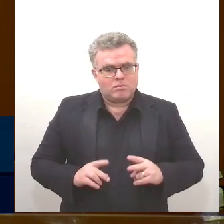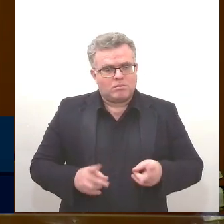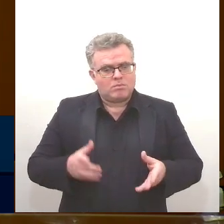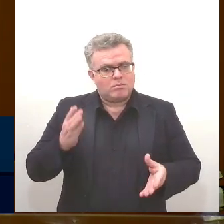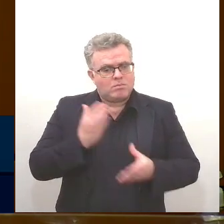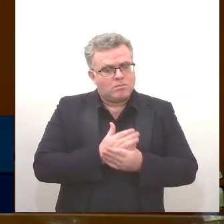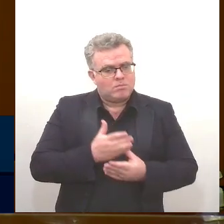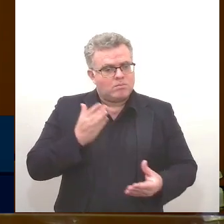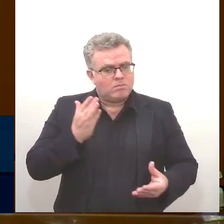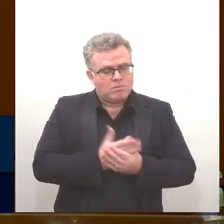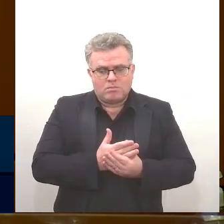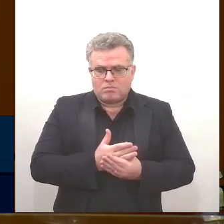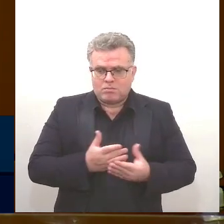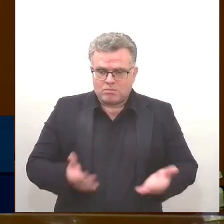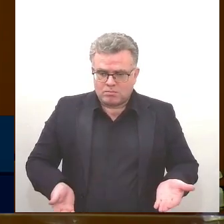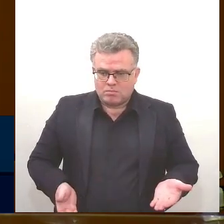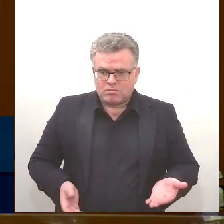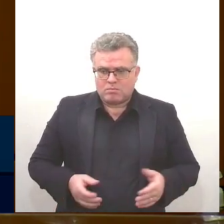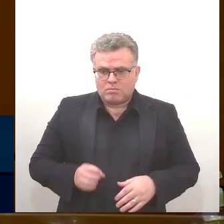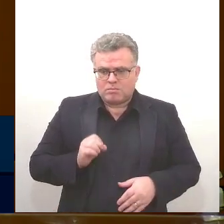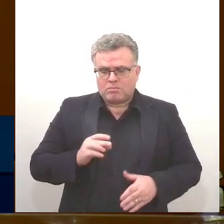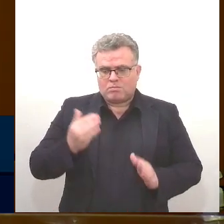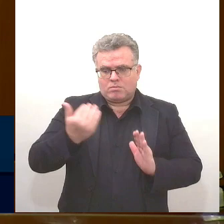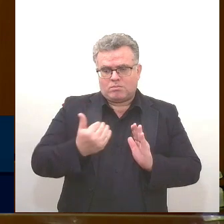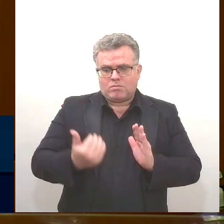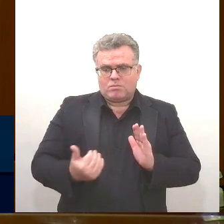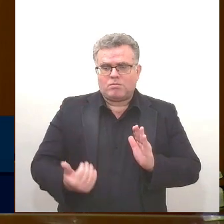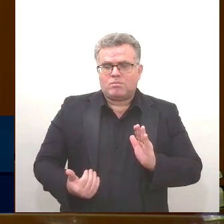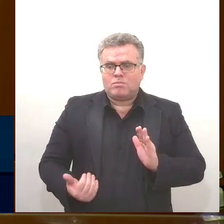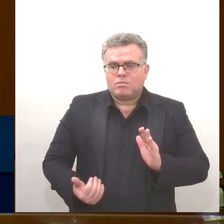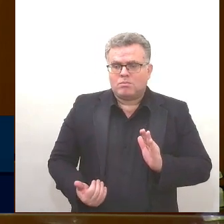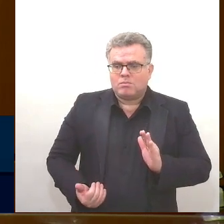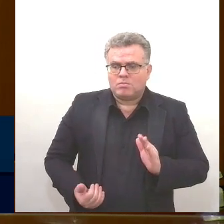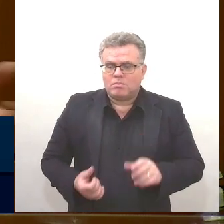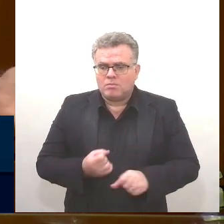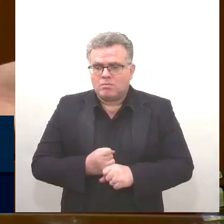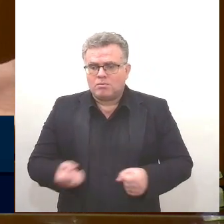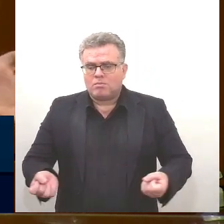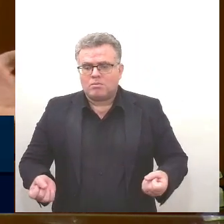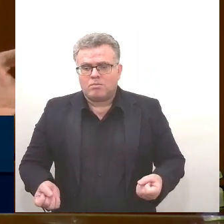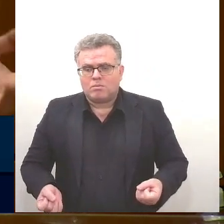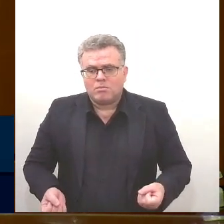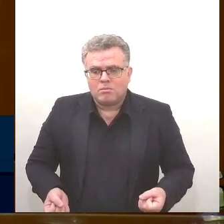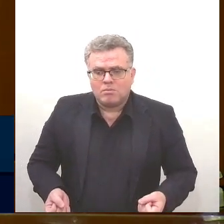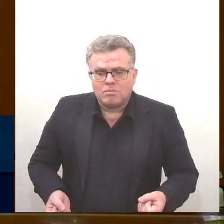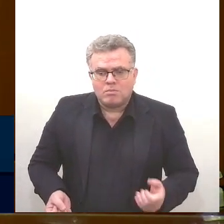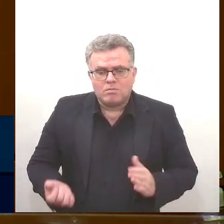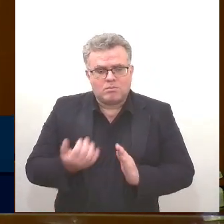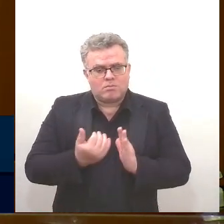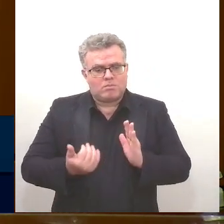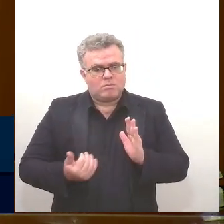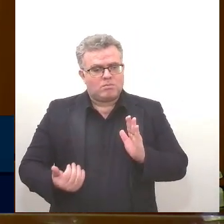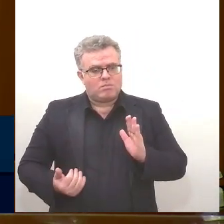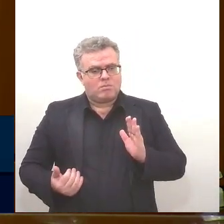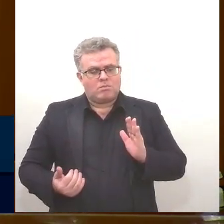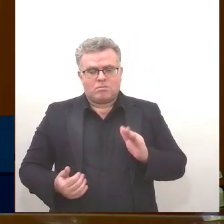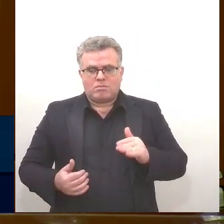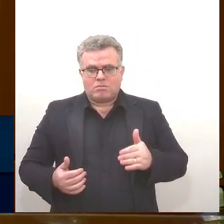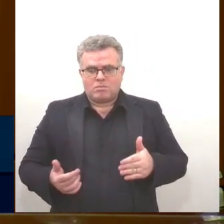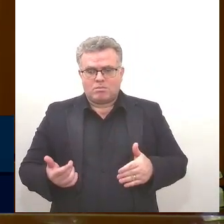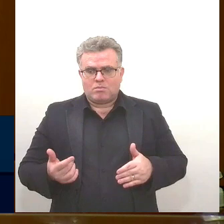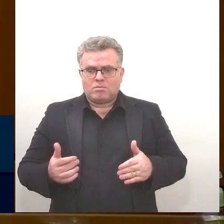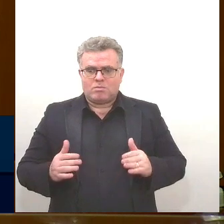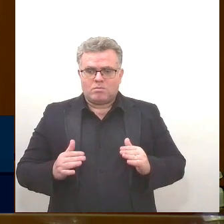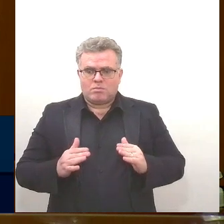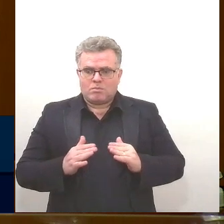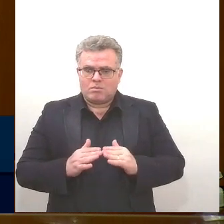Se você olhar a ficha corrida dele senhor presidente não se consegue encontrar mais nenhum bem é processado é condenado